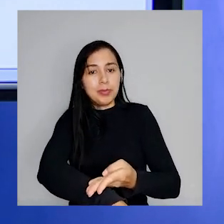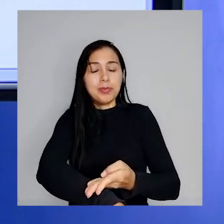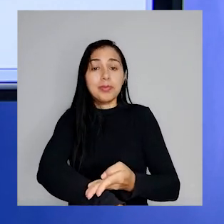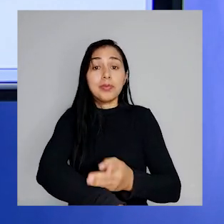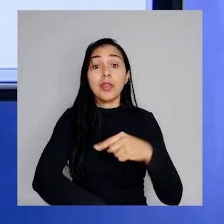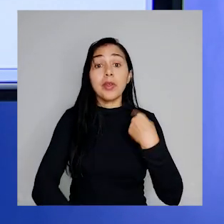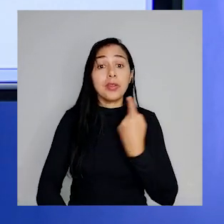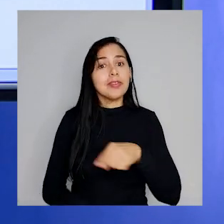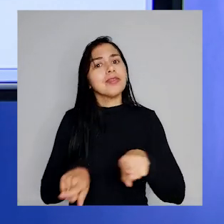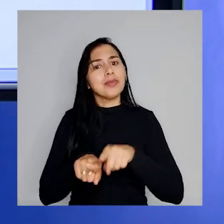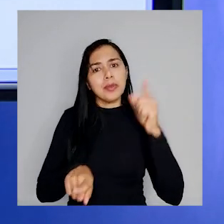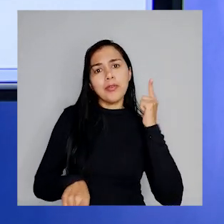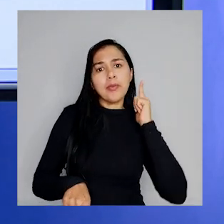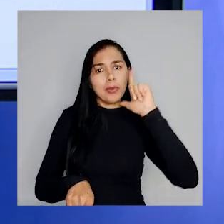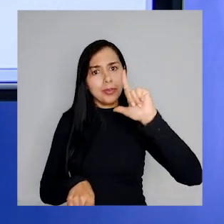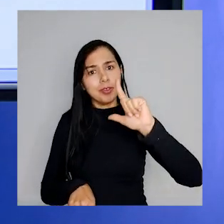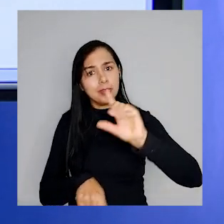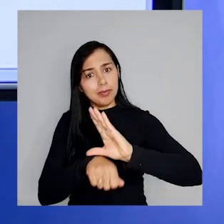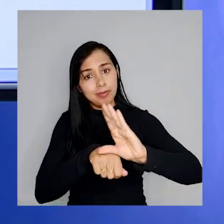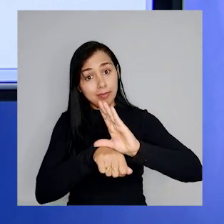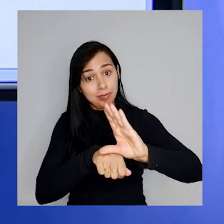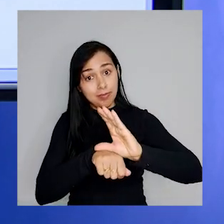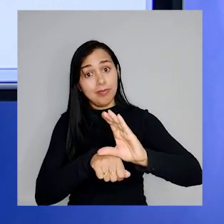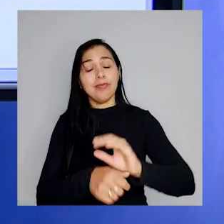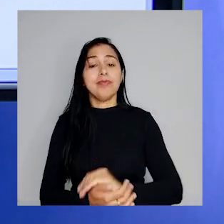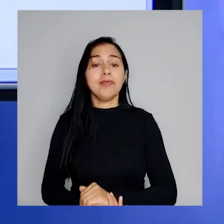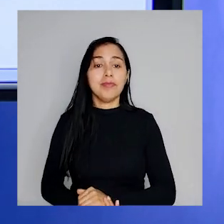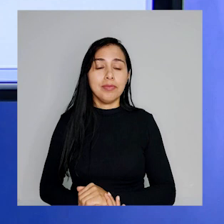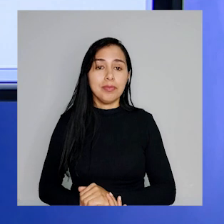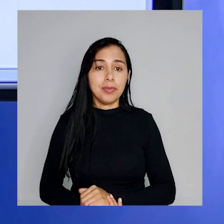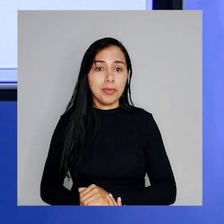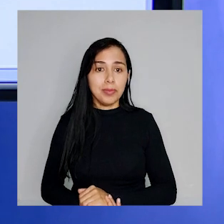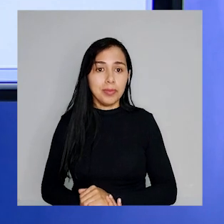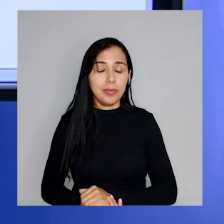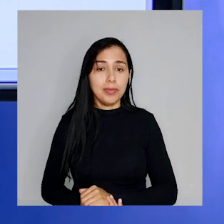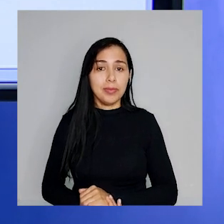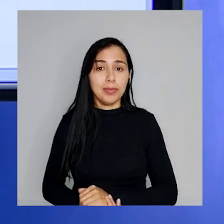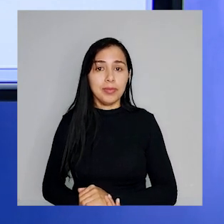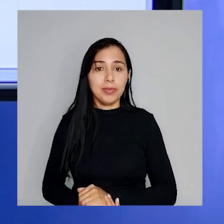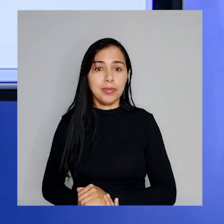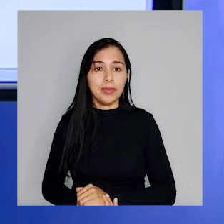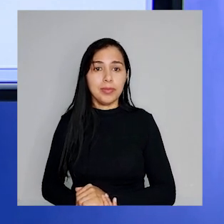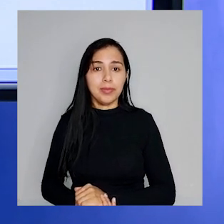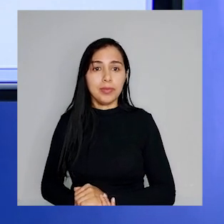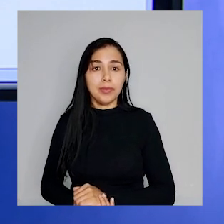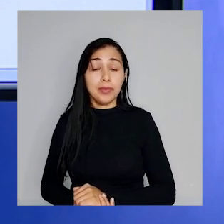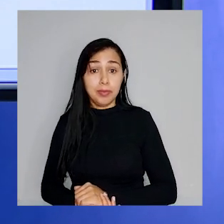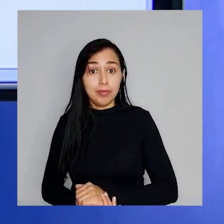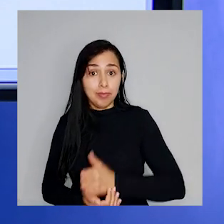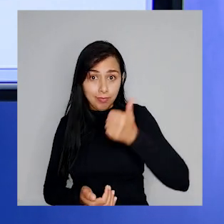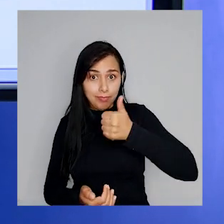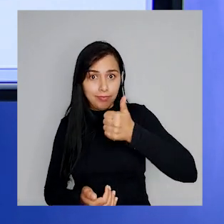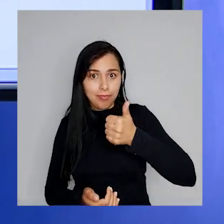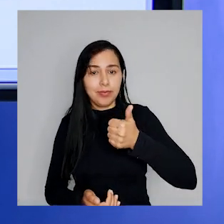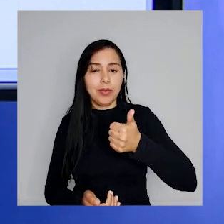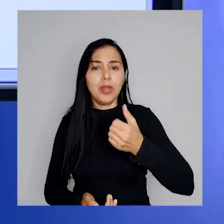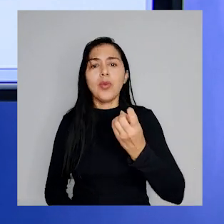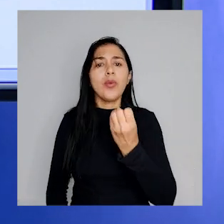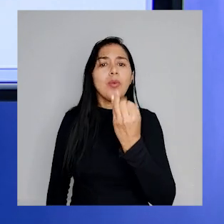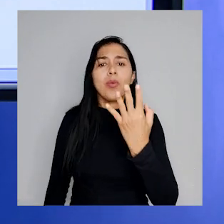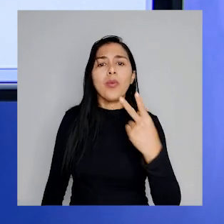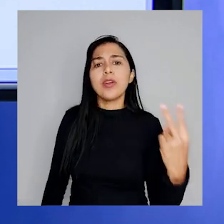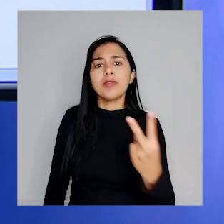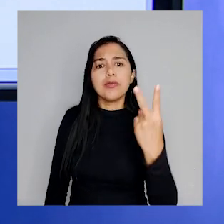aqui, eu vou descobrir o cinza, porque ele vai ficar isolado. Então, vamos descobrir quanto que vale esse pino branco. Olha